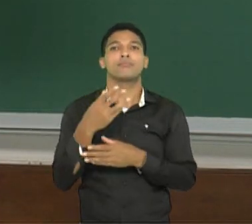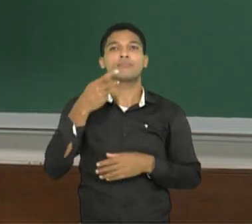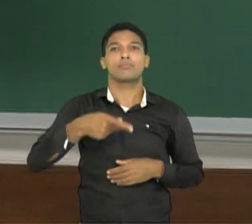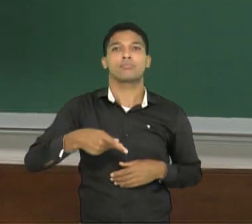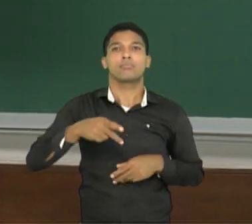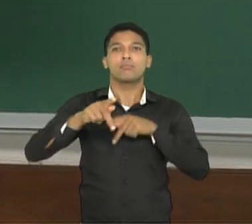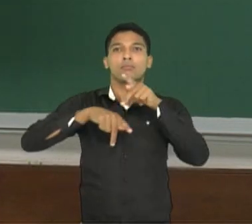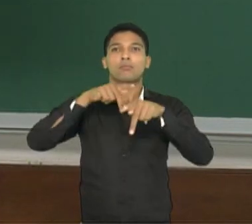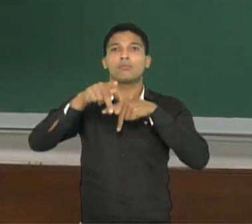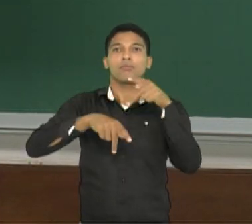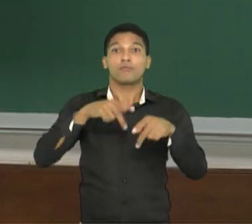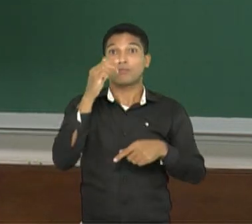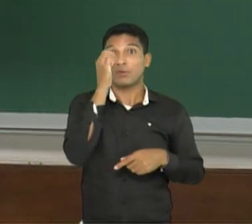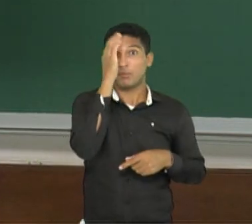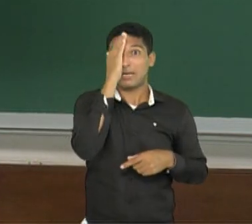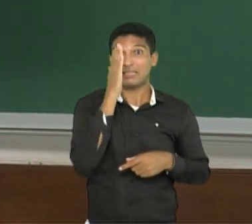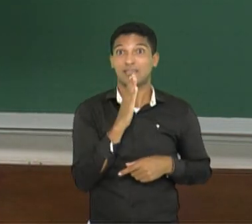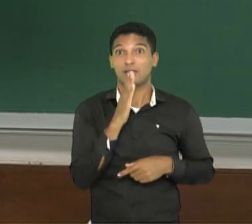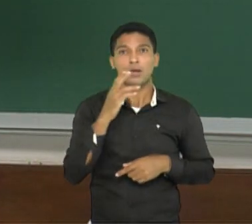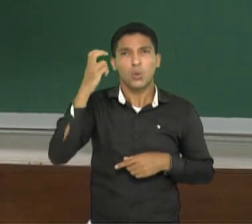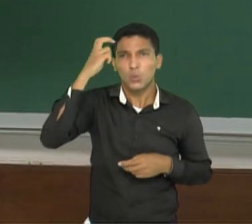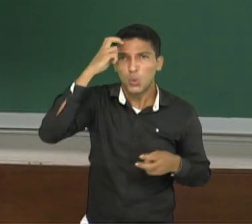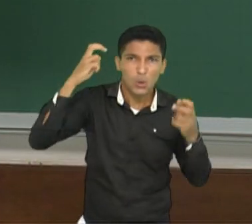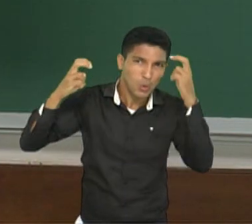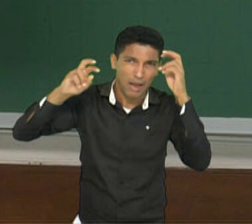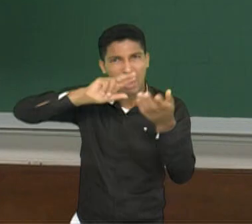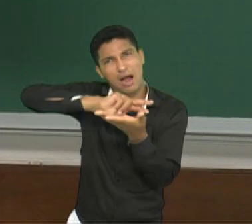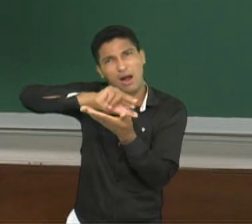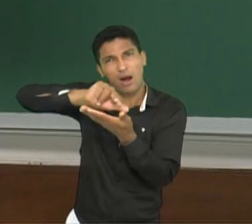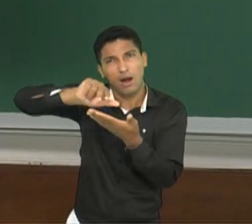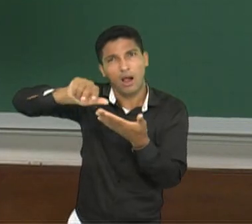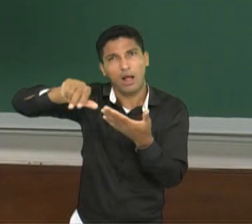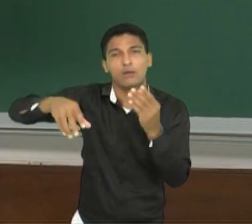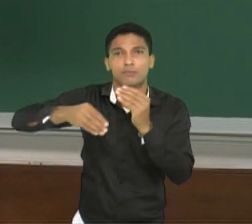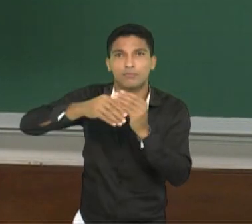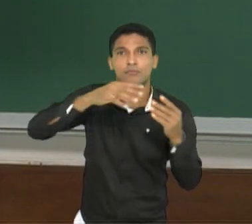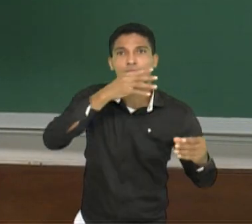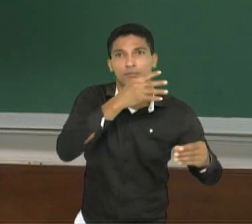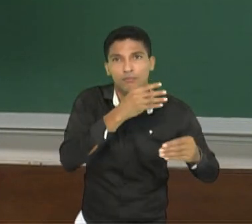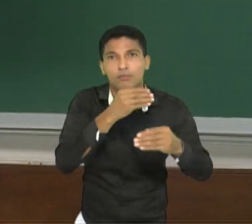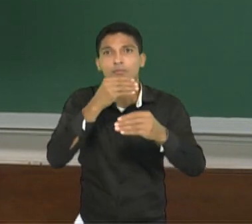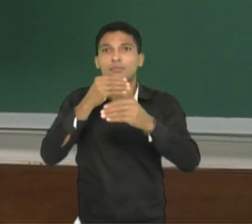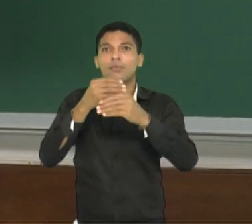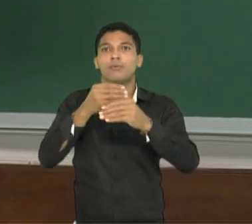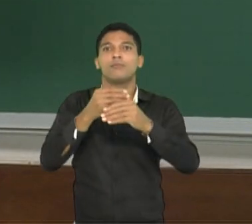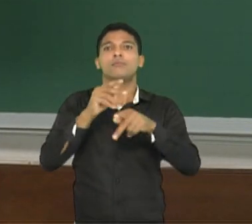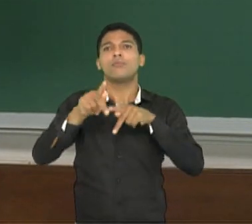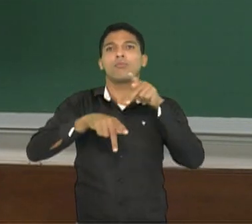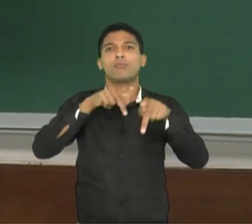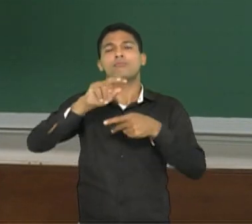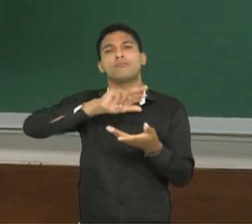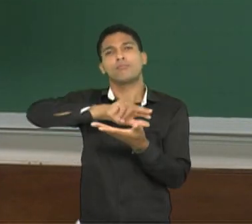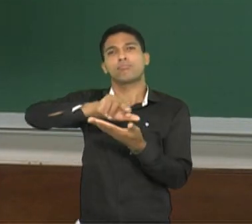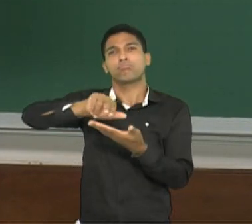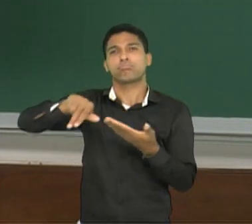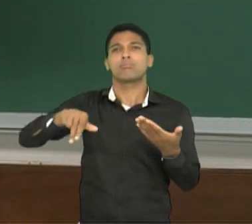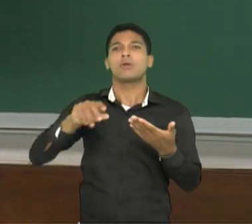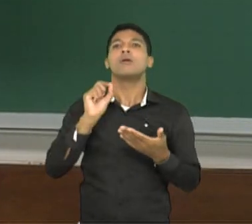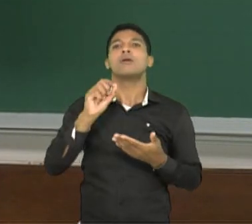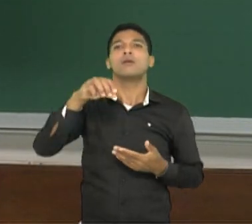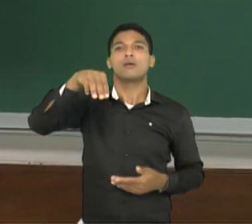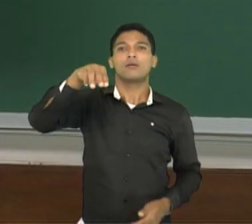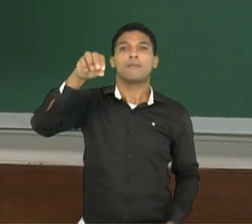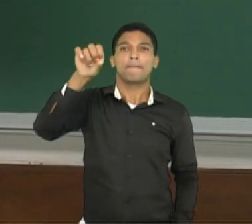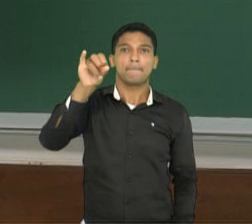rico culturalmente porque tem justamente essa influência de povos de diferentes partes e também dos povos nativos